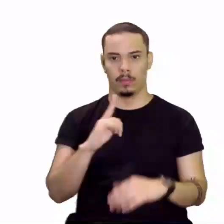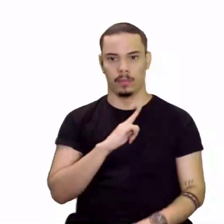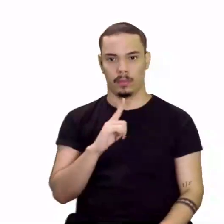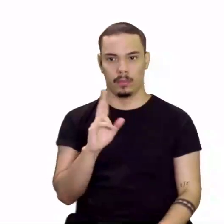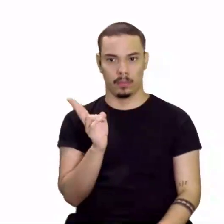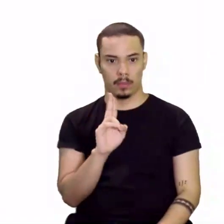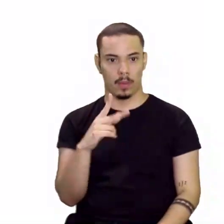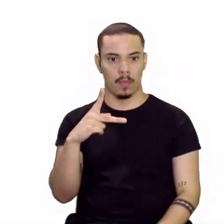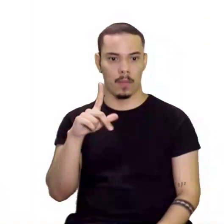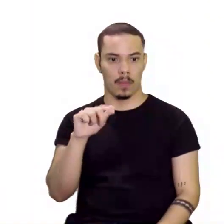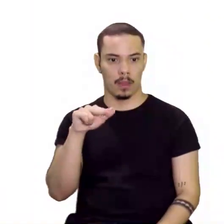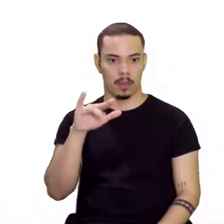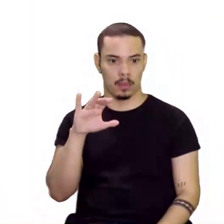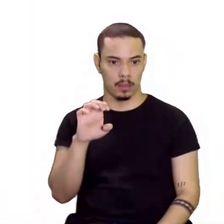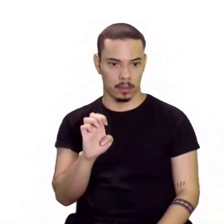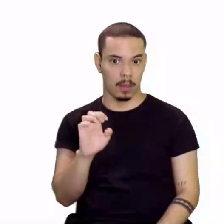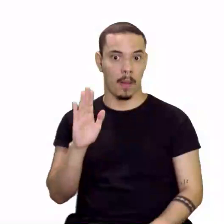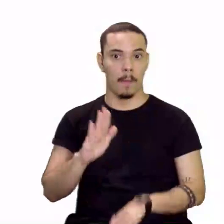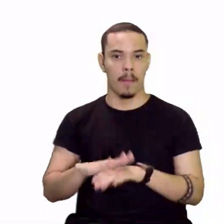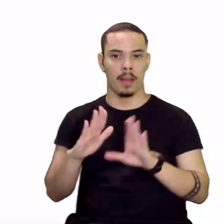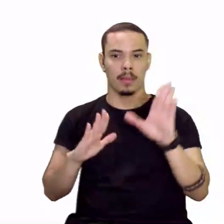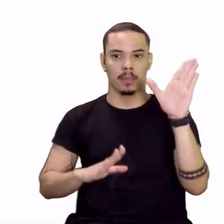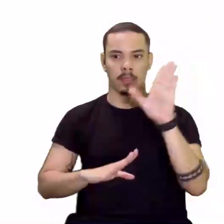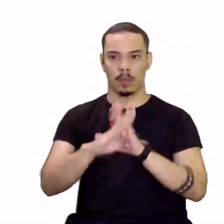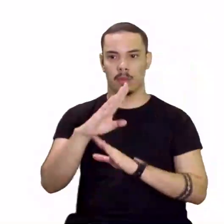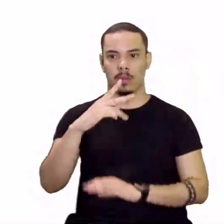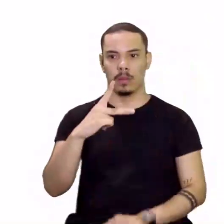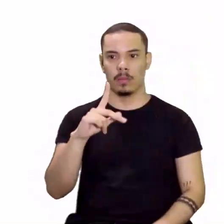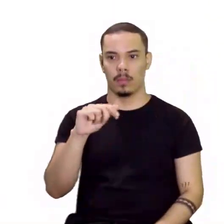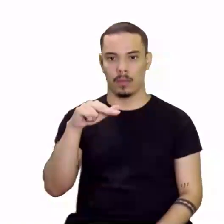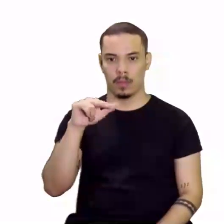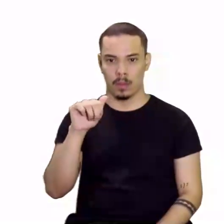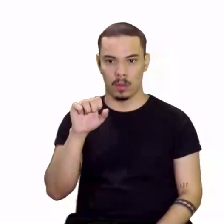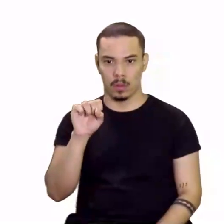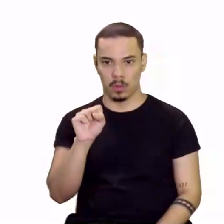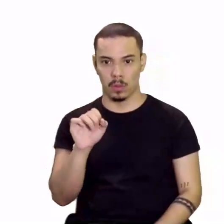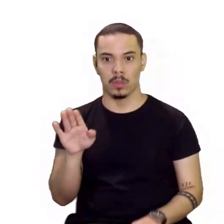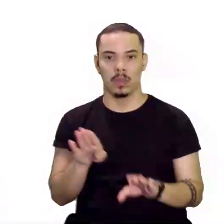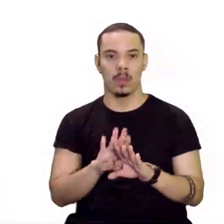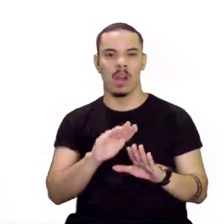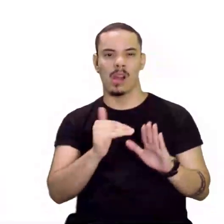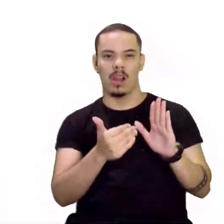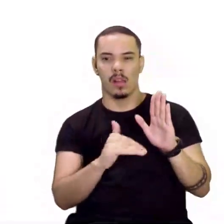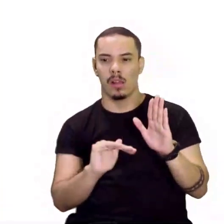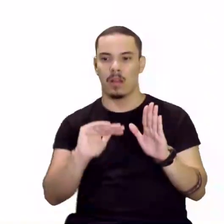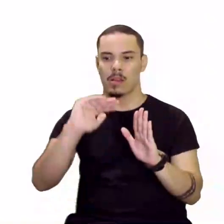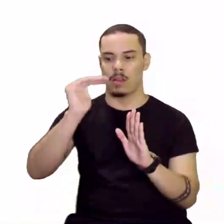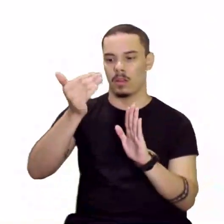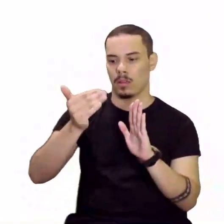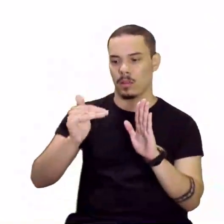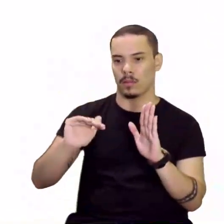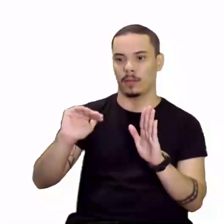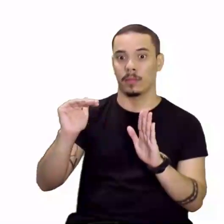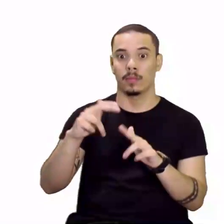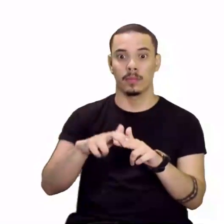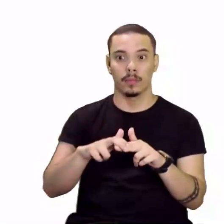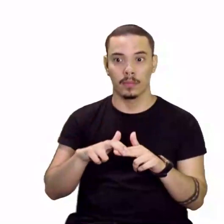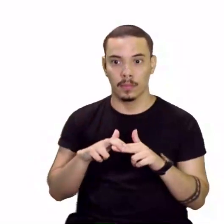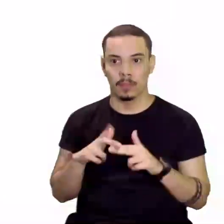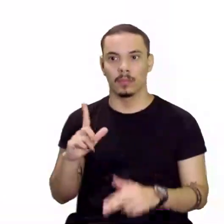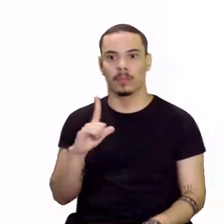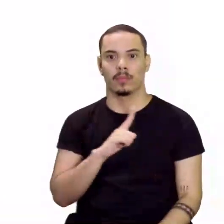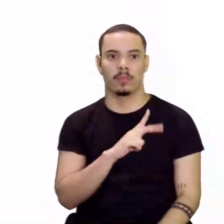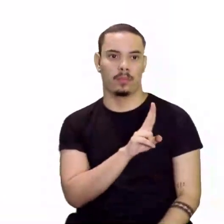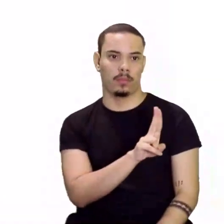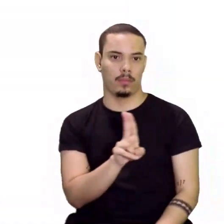nome de planície. As terras mais altas recebem o nome de planaltos e a ideia é pré-sons, tá? Portanto,